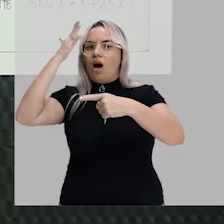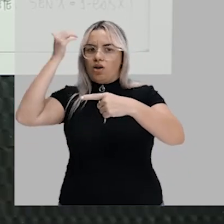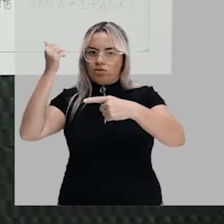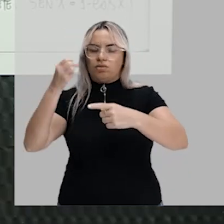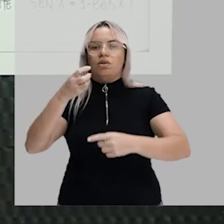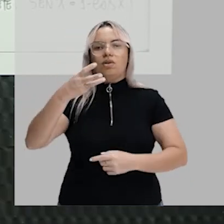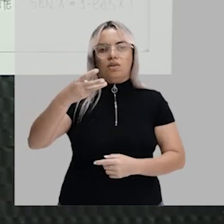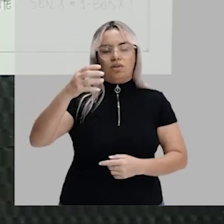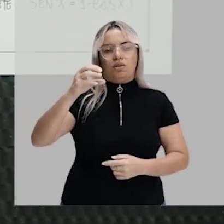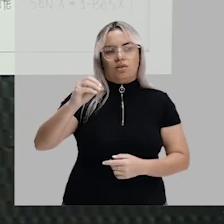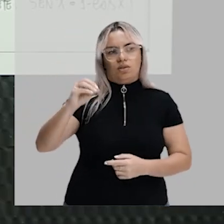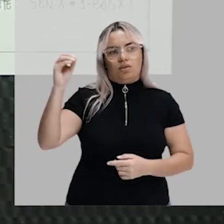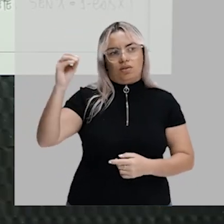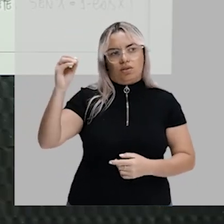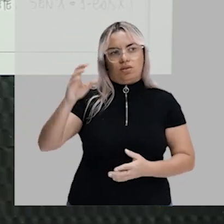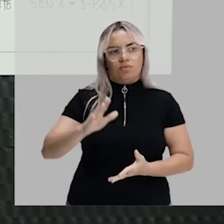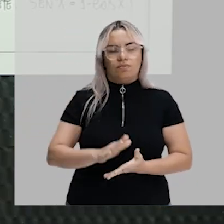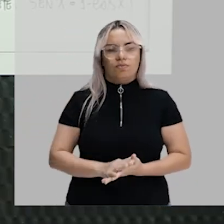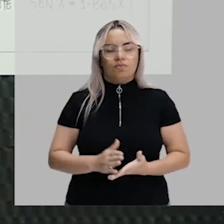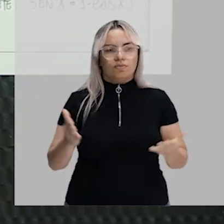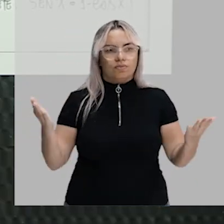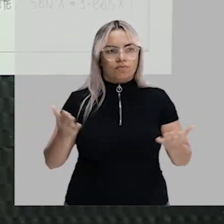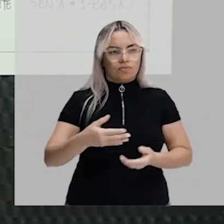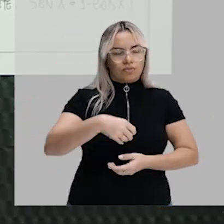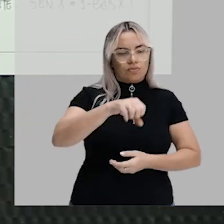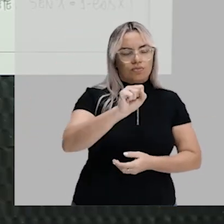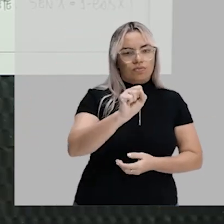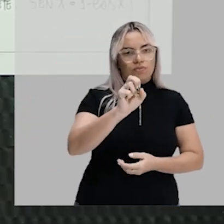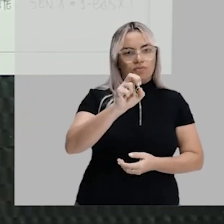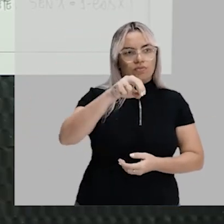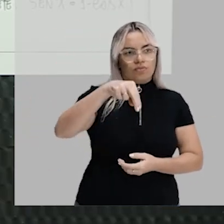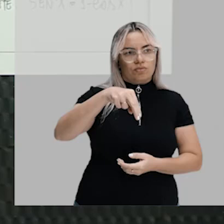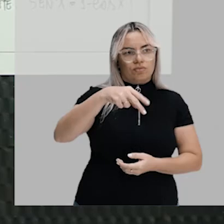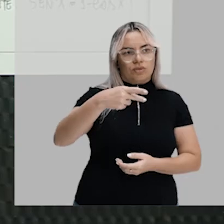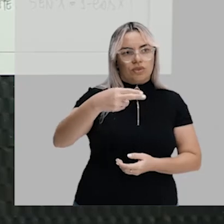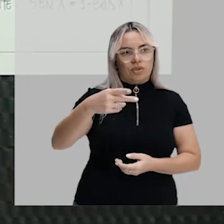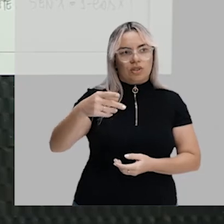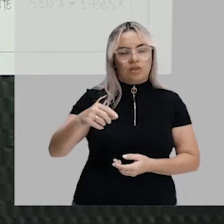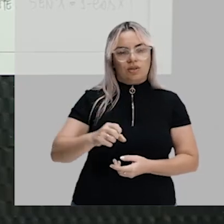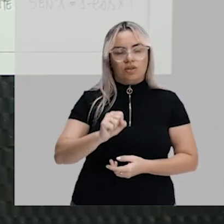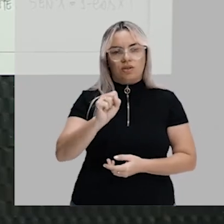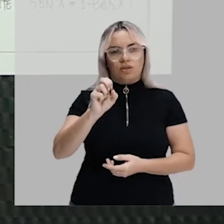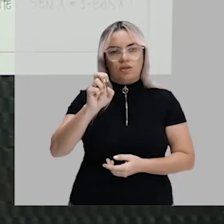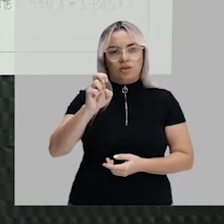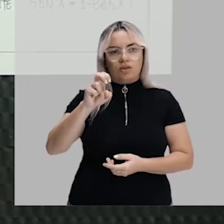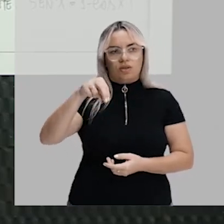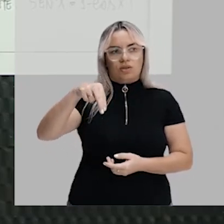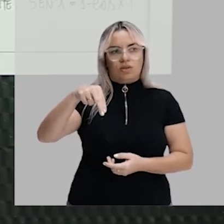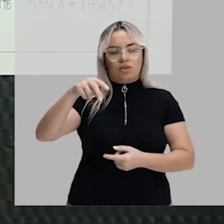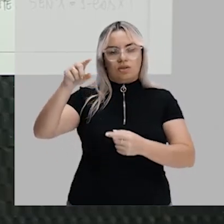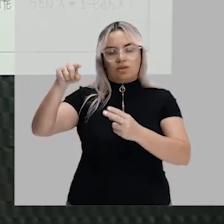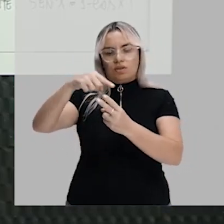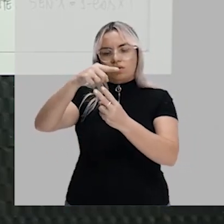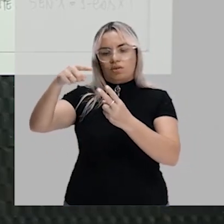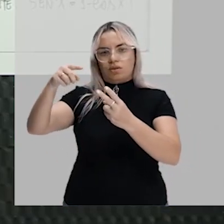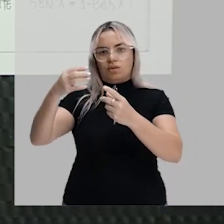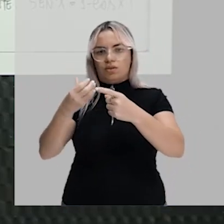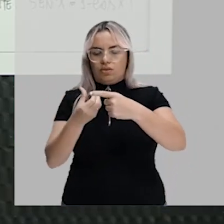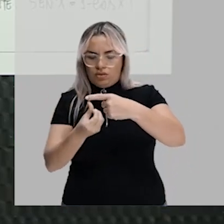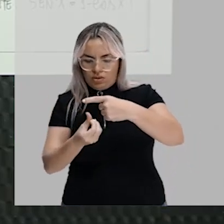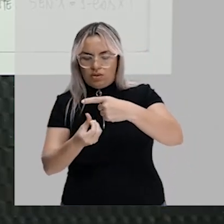né Igual seno de pi so 6